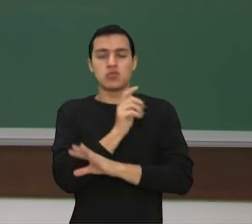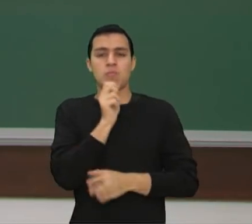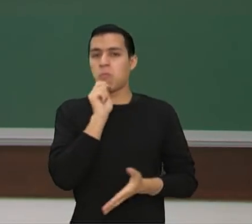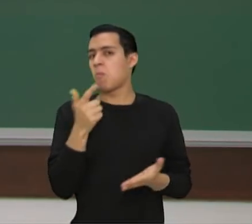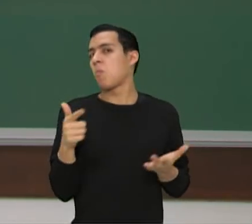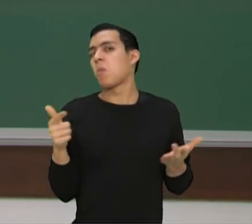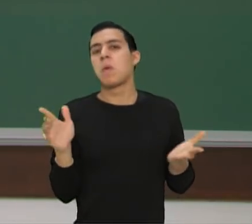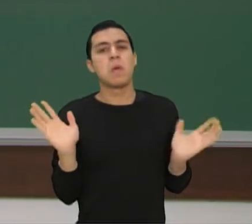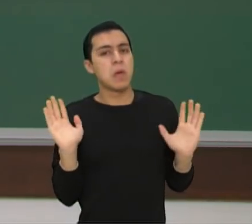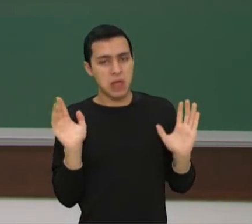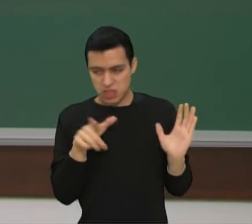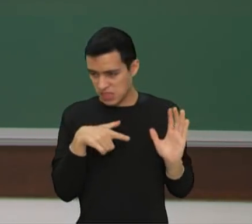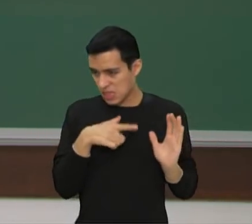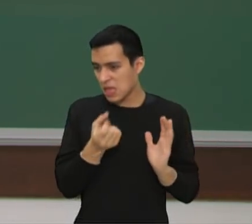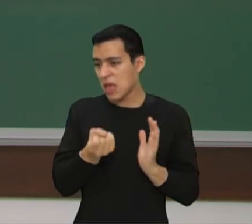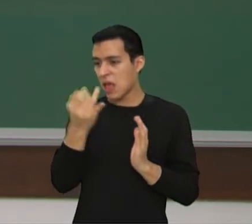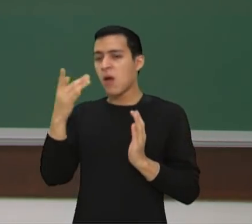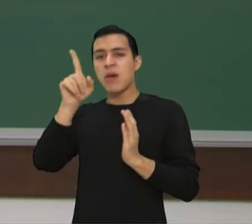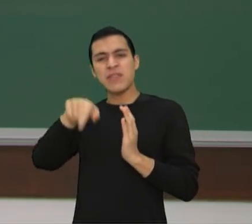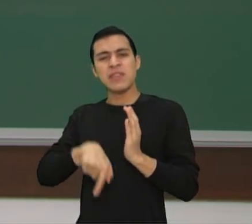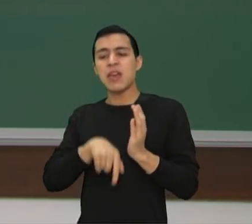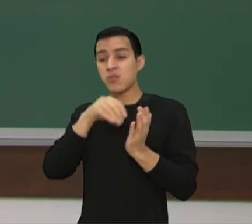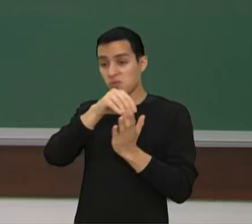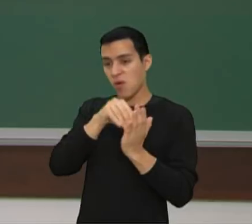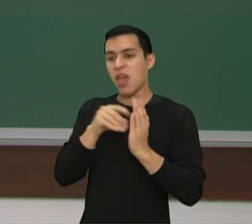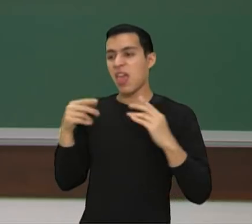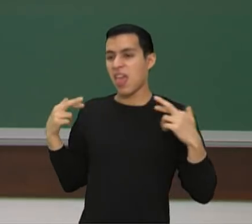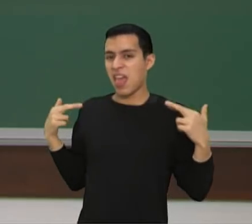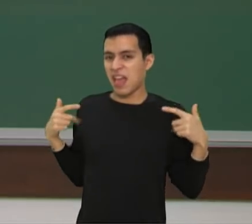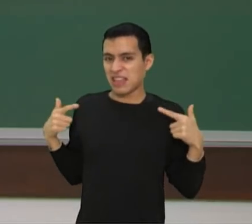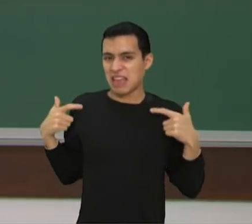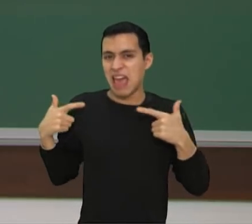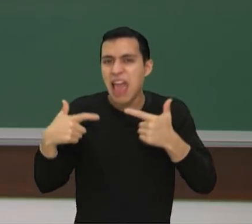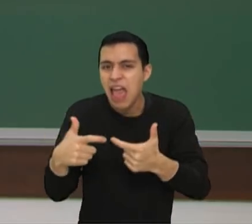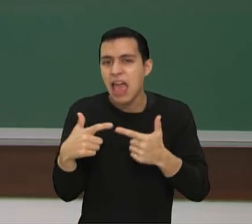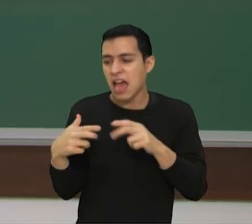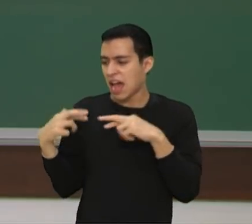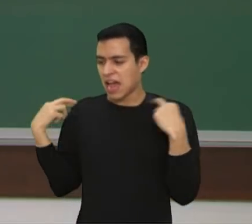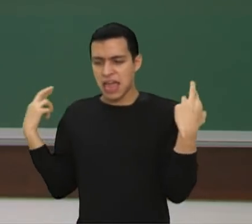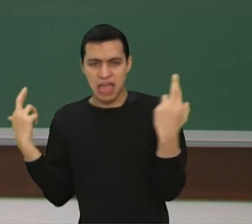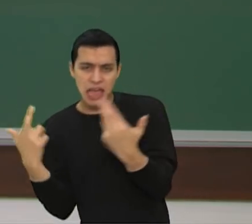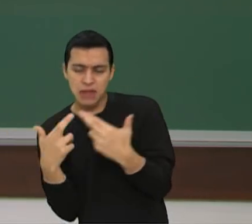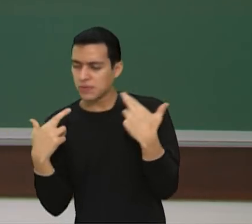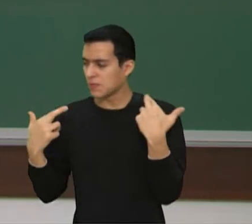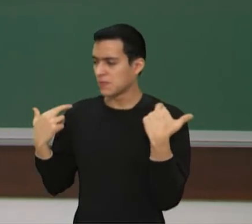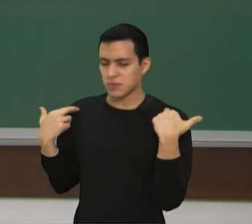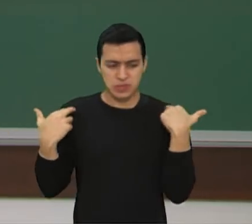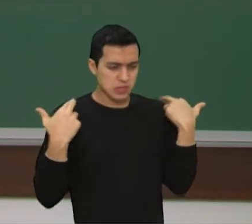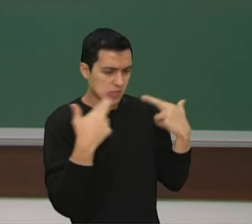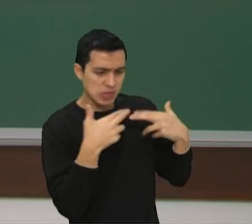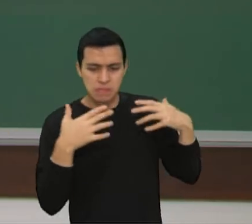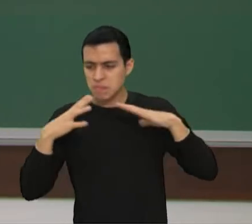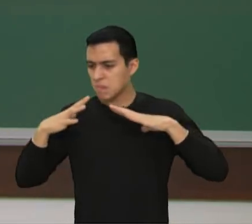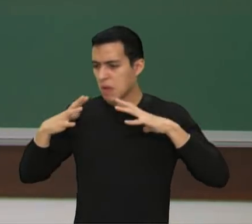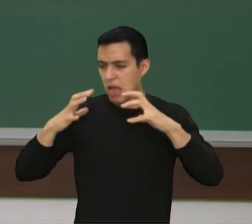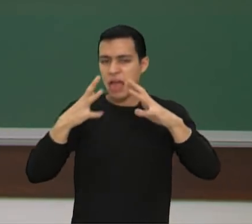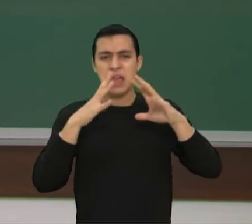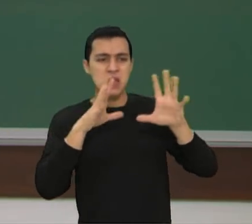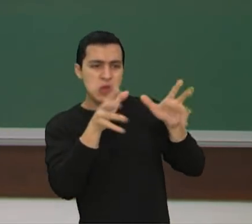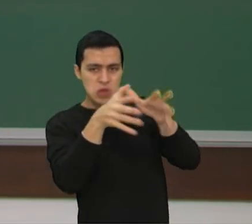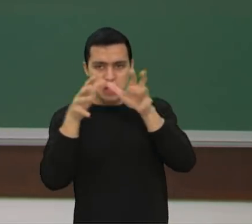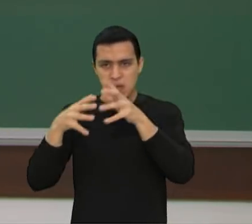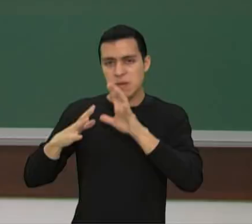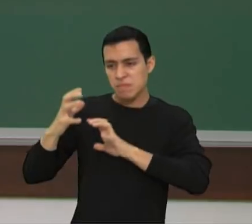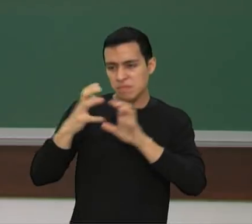gente falou sobre alguns jogos que era guerra de reinos, guerra de tribos. Então a gente falou bastante sobre a particularidade